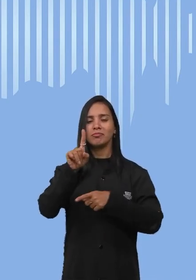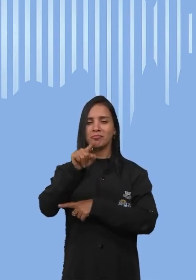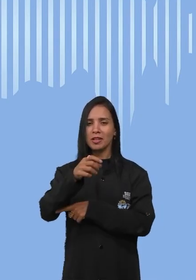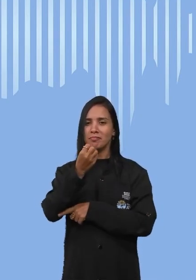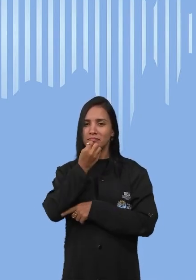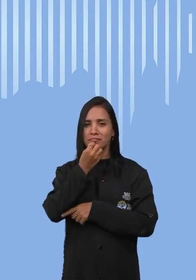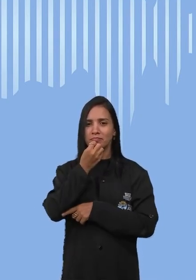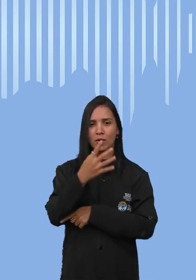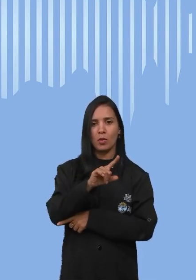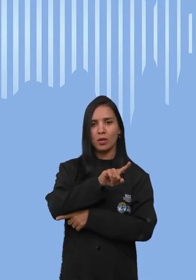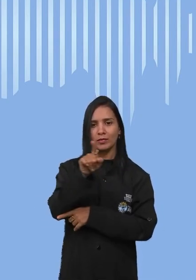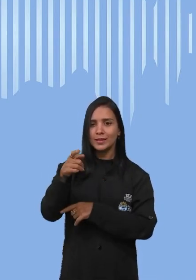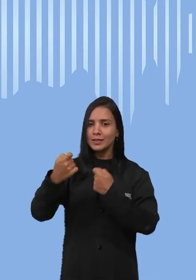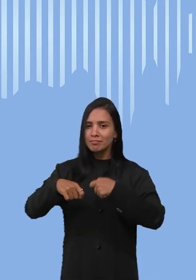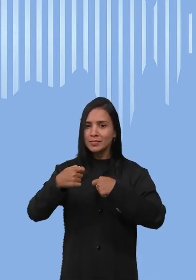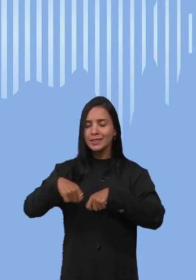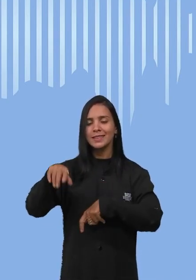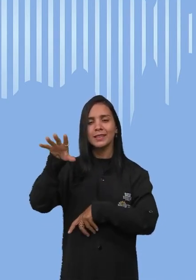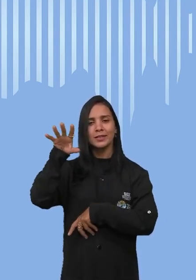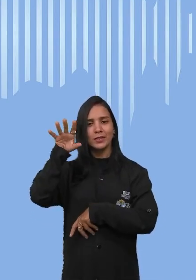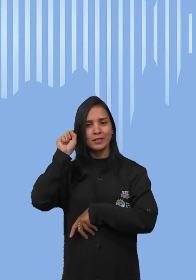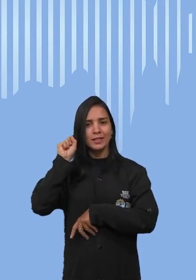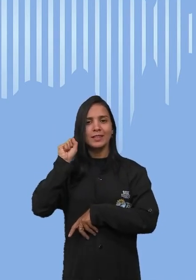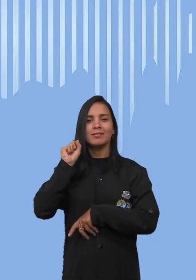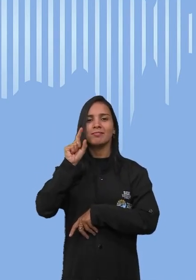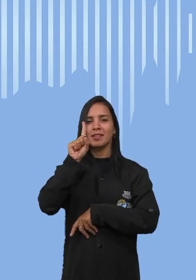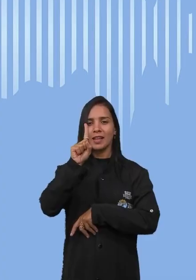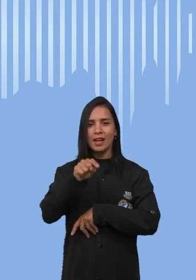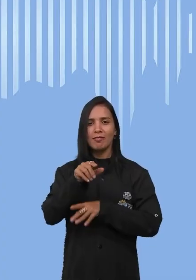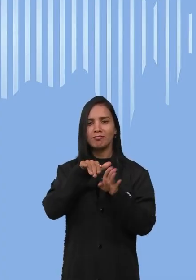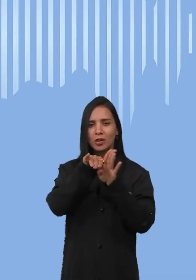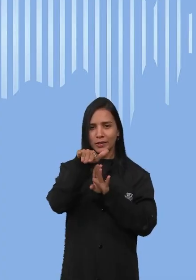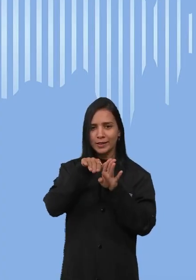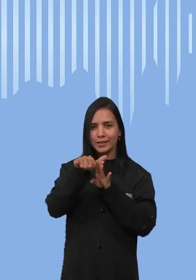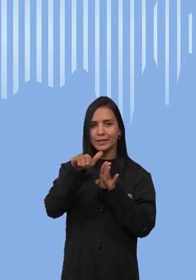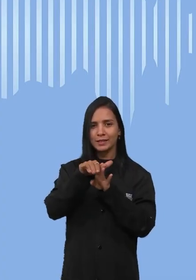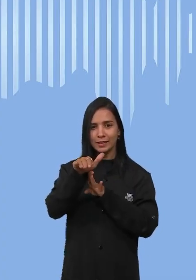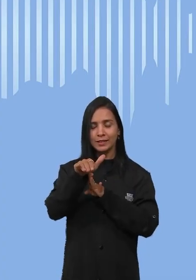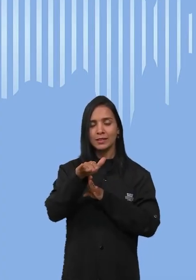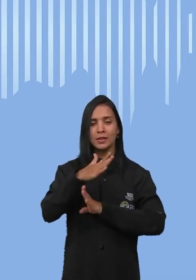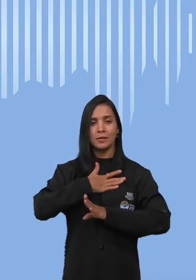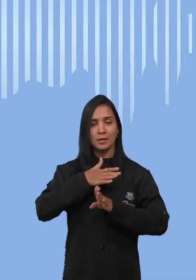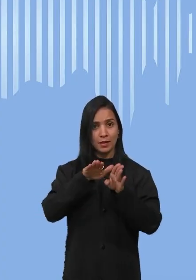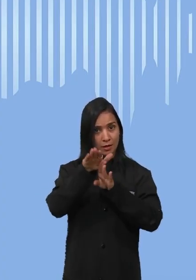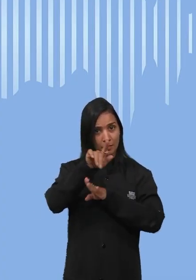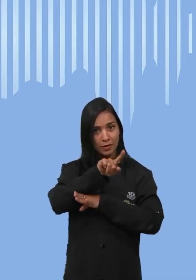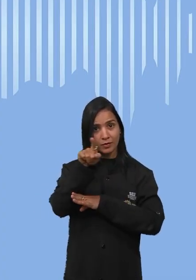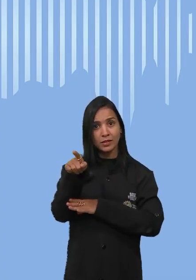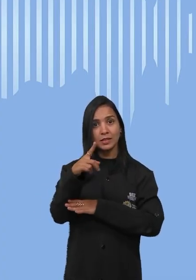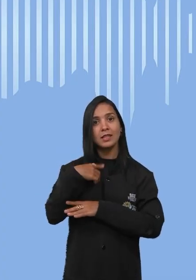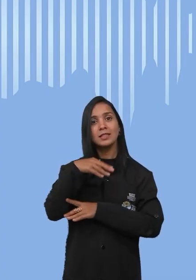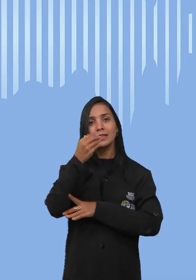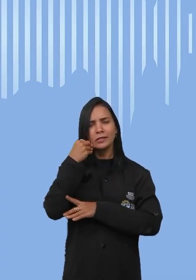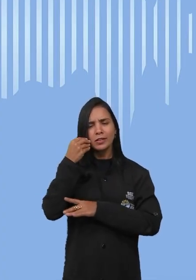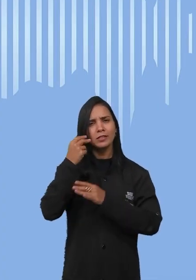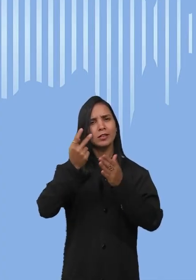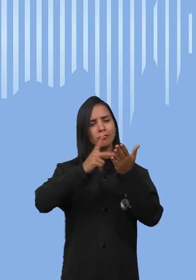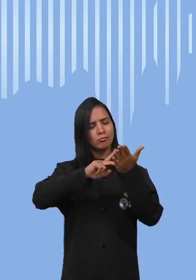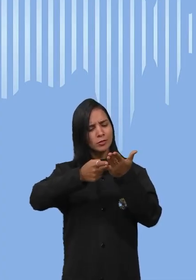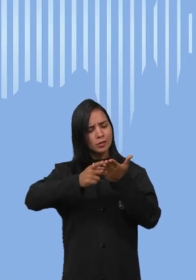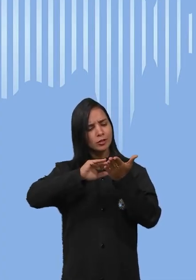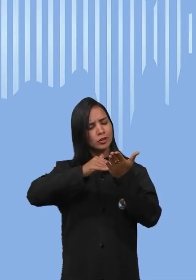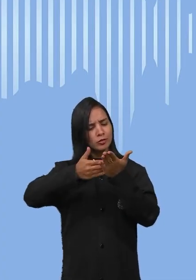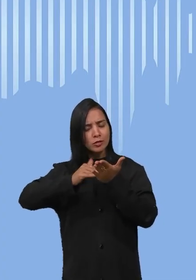pena ouvi-la e tentar fazer essa interpretação do que ela traz como